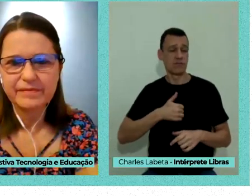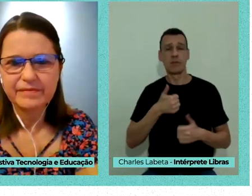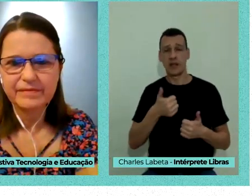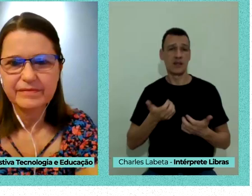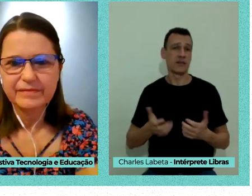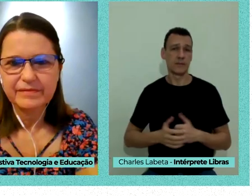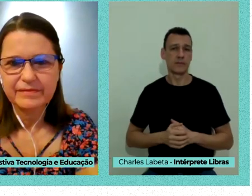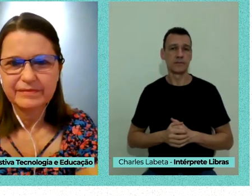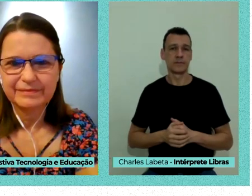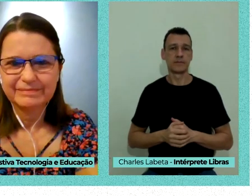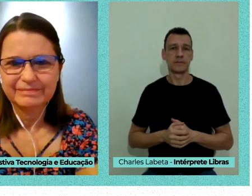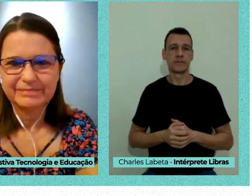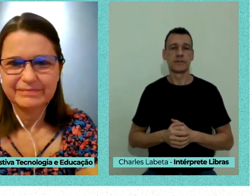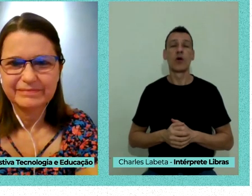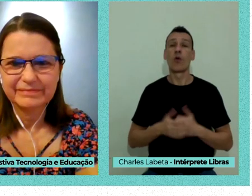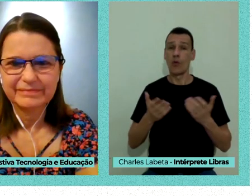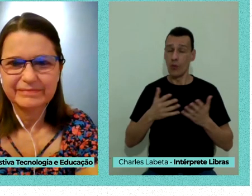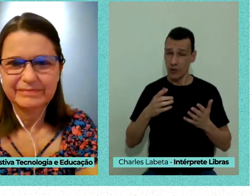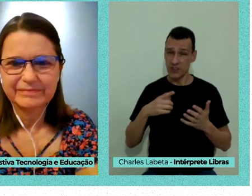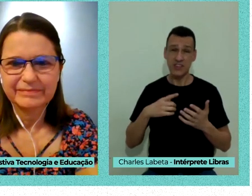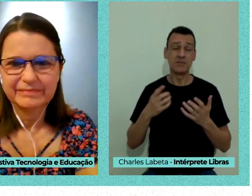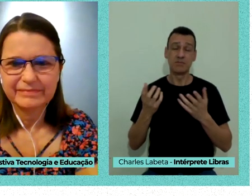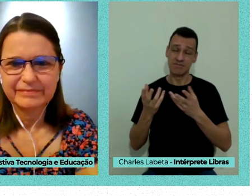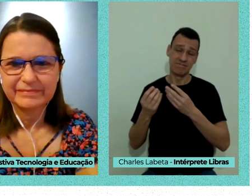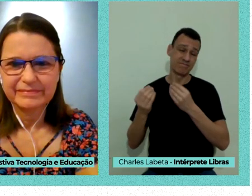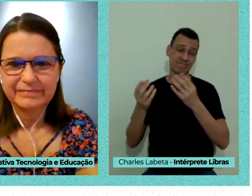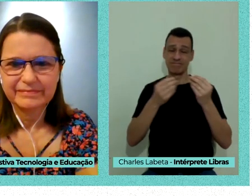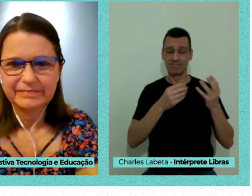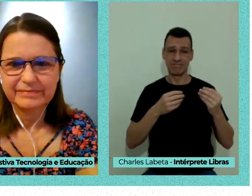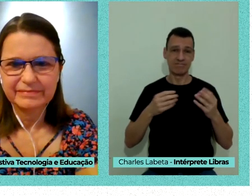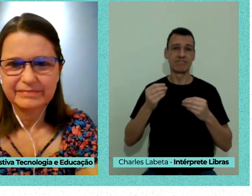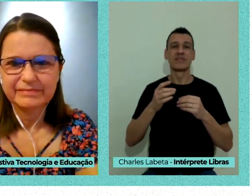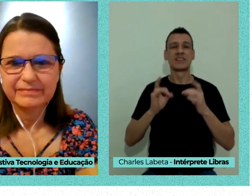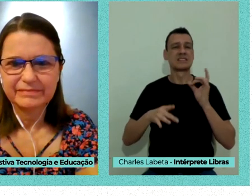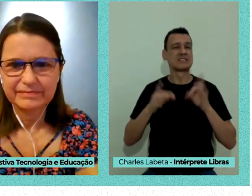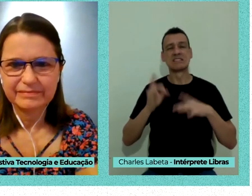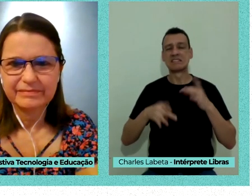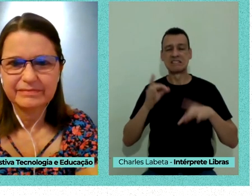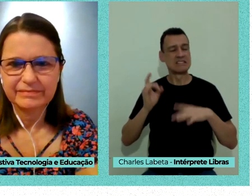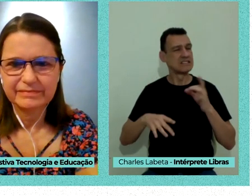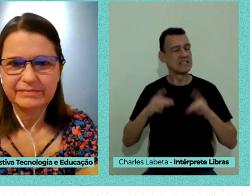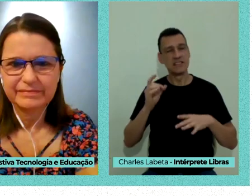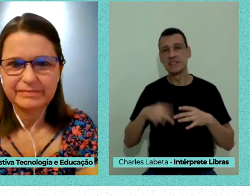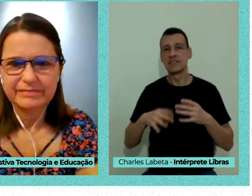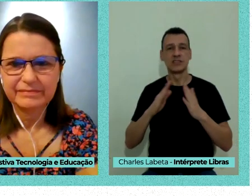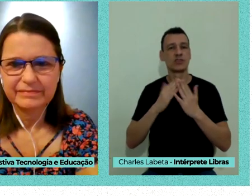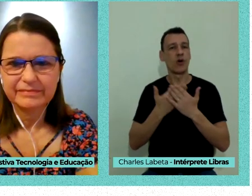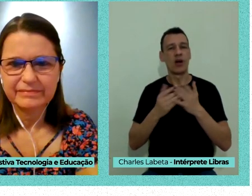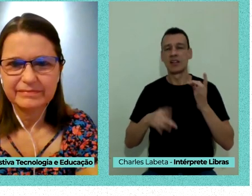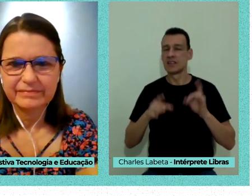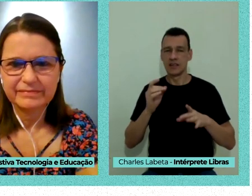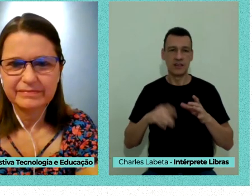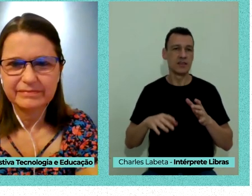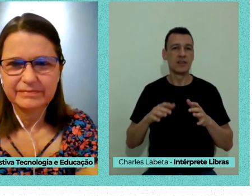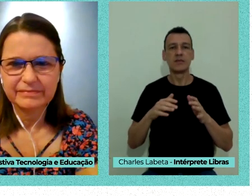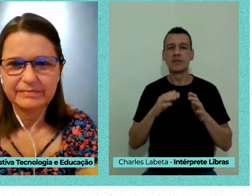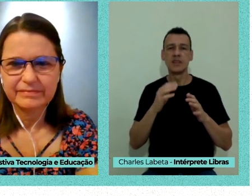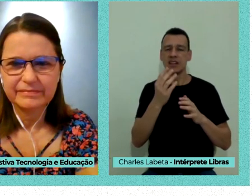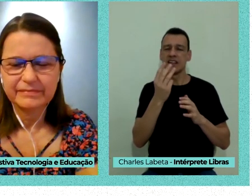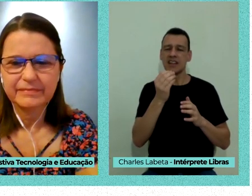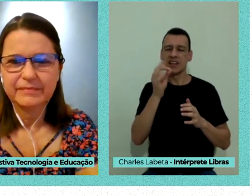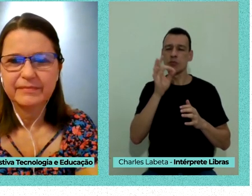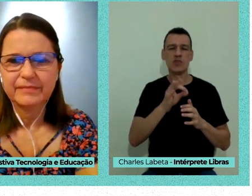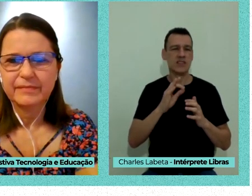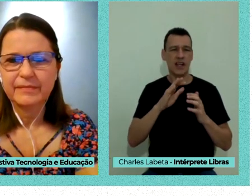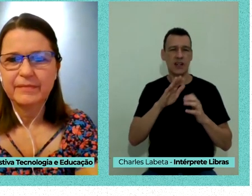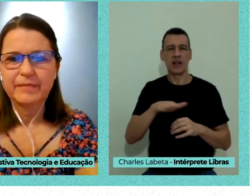Hoje a gente tem um índice de retenção muito grande de crianças negras. Quase 30% das crianças negras, elas não terminam o